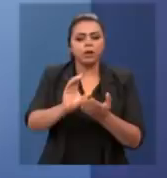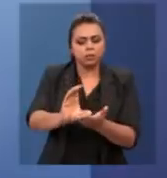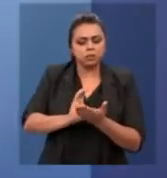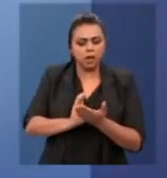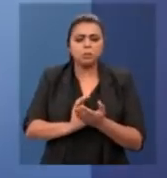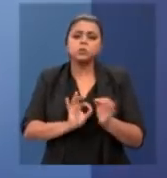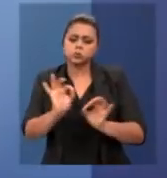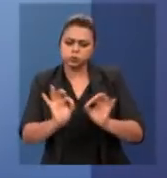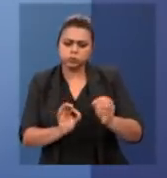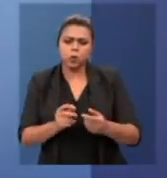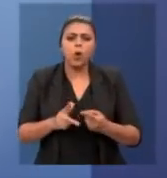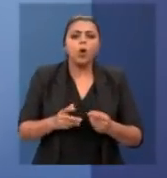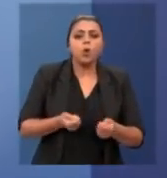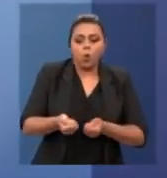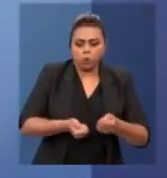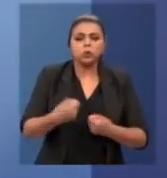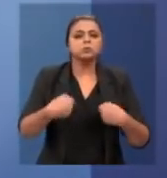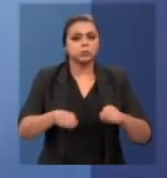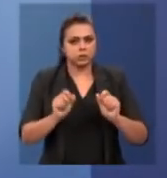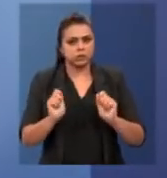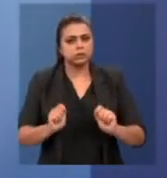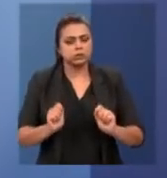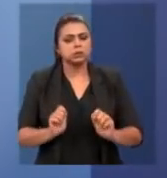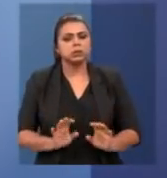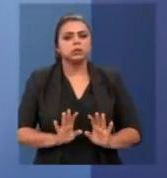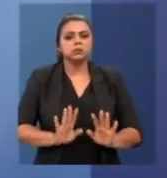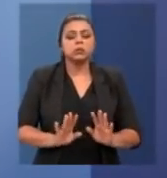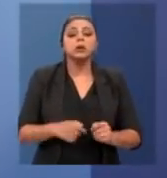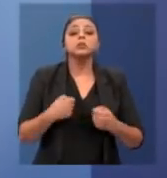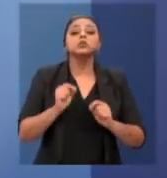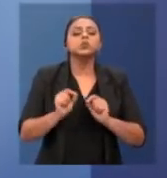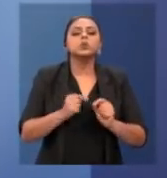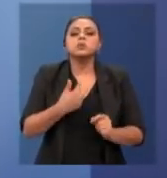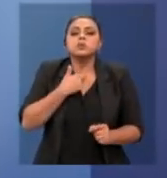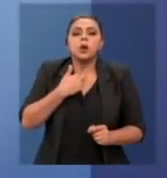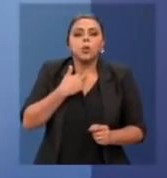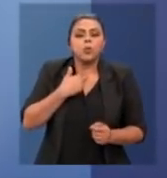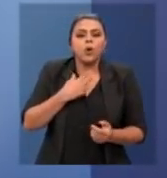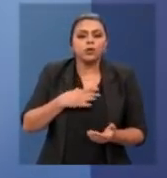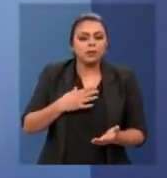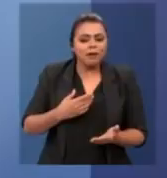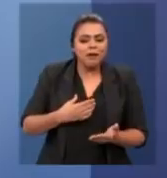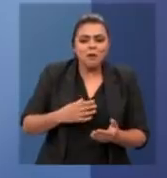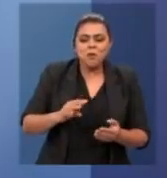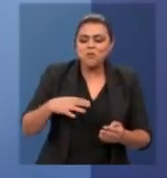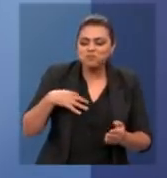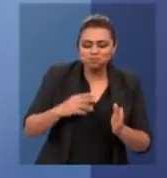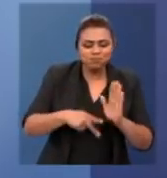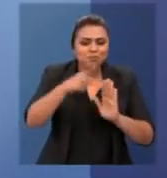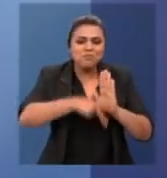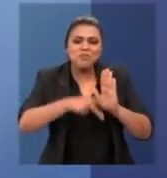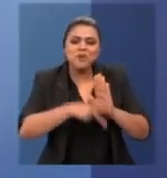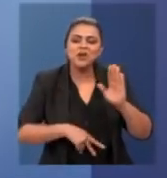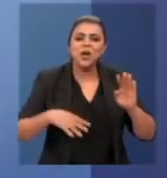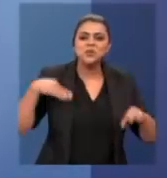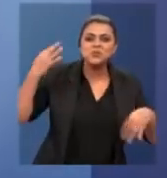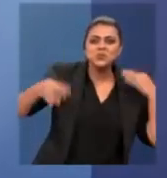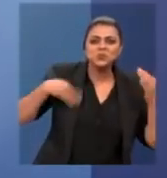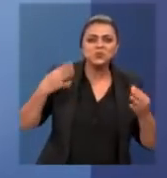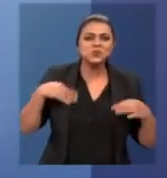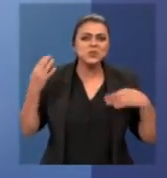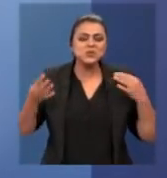né mas nós temos que contudo não deixar de prover um projeto de turismo e cultura aliados para